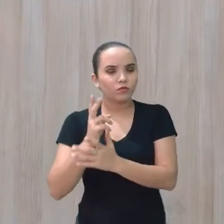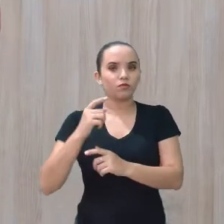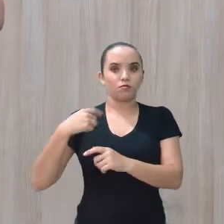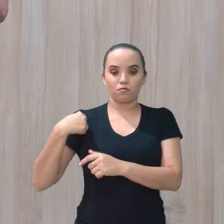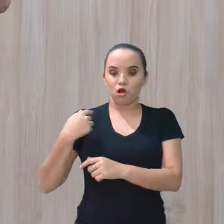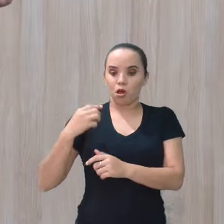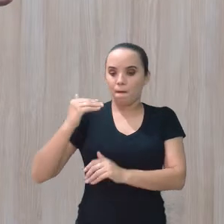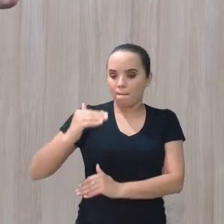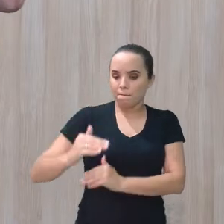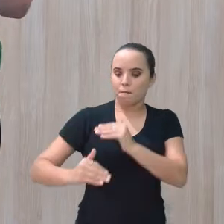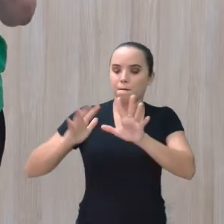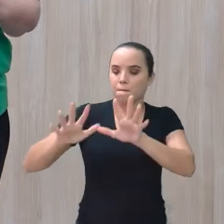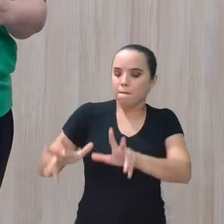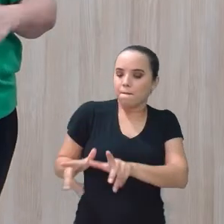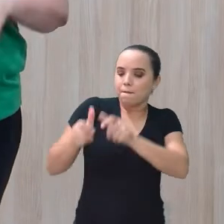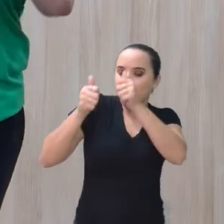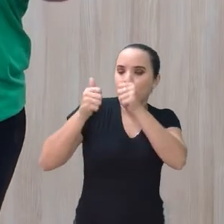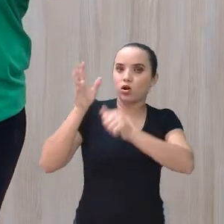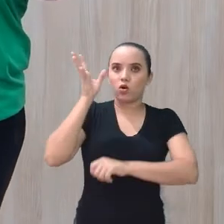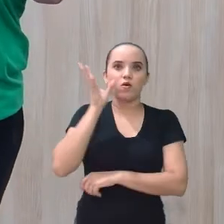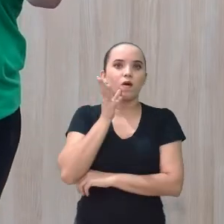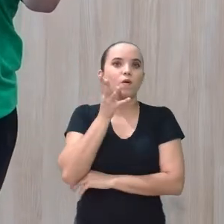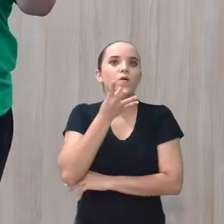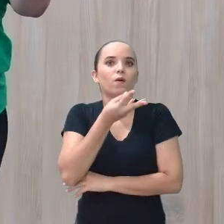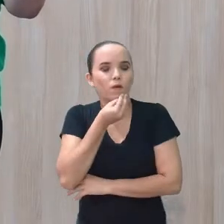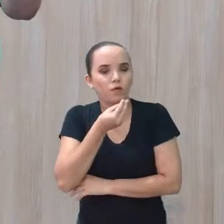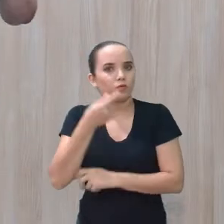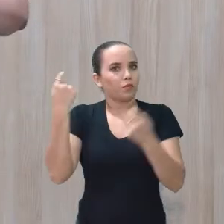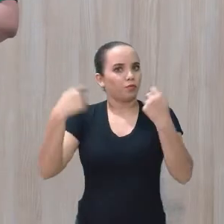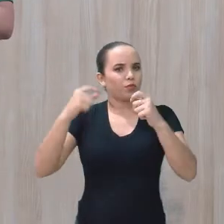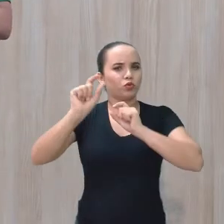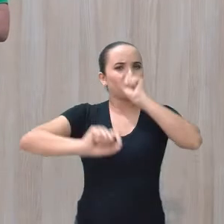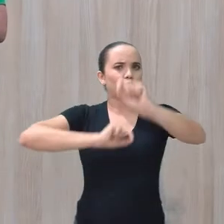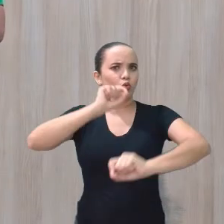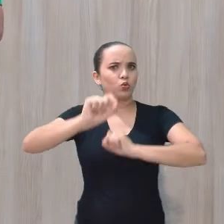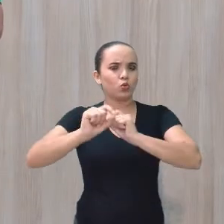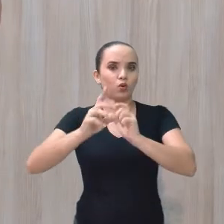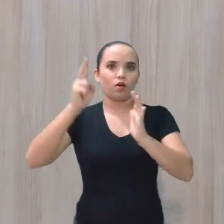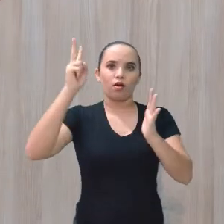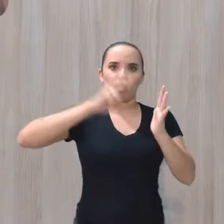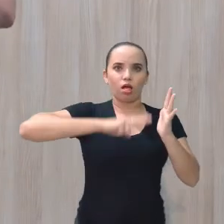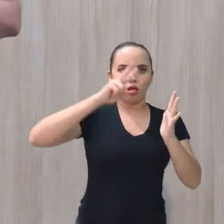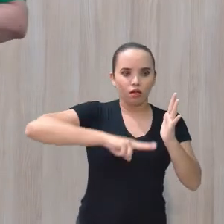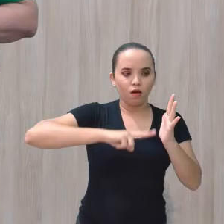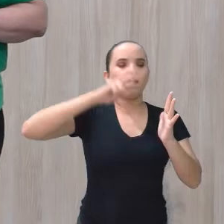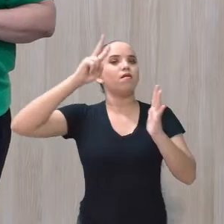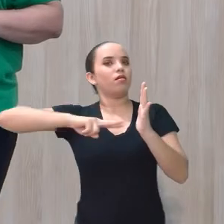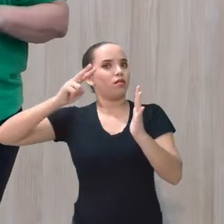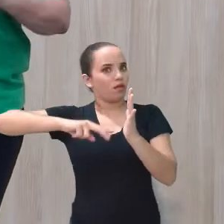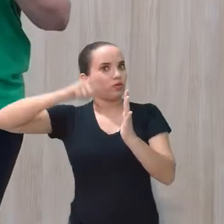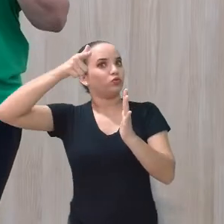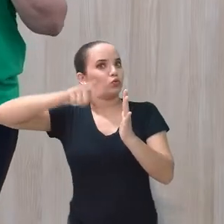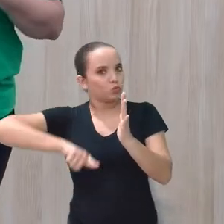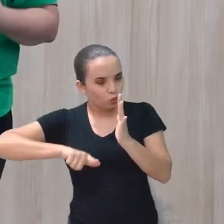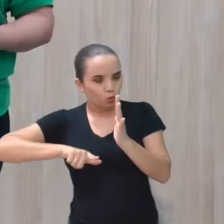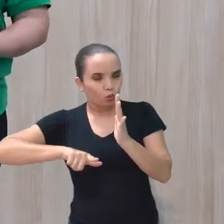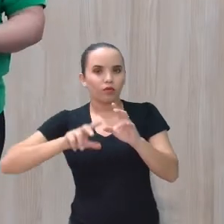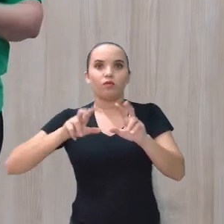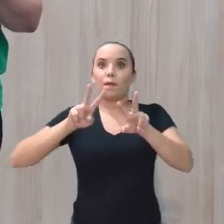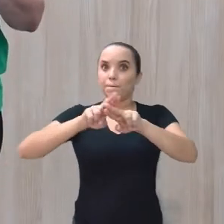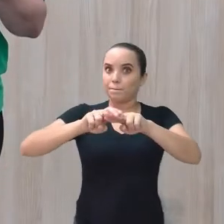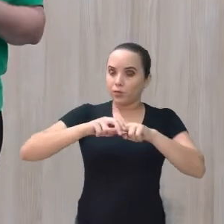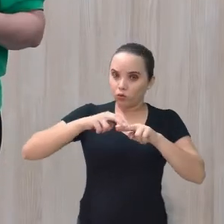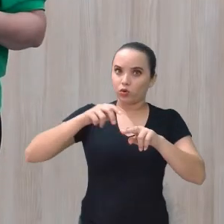conhecimento, precisamos ler, reler, e a manchete tem essa função de nos atrair,